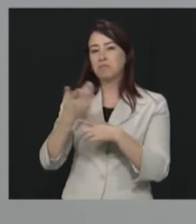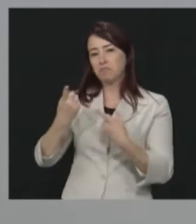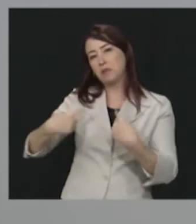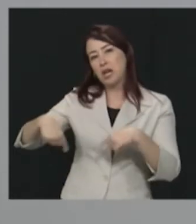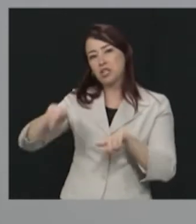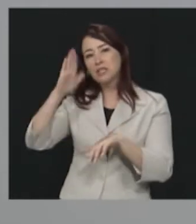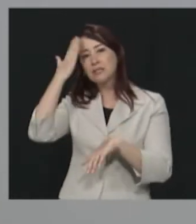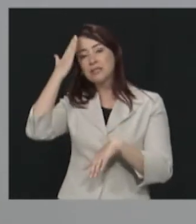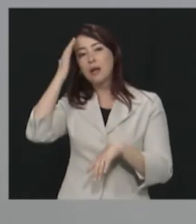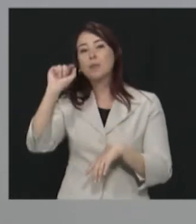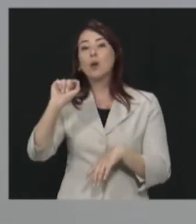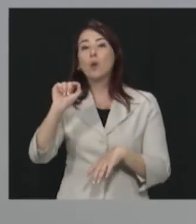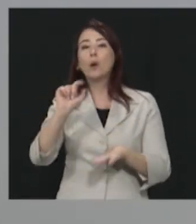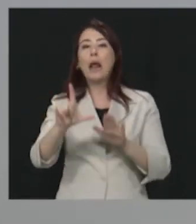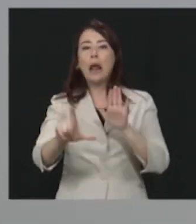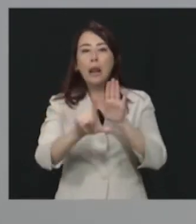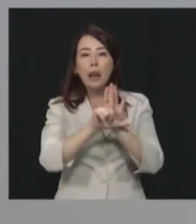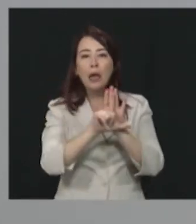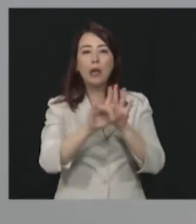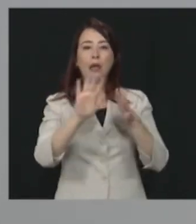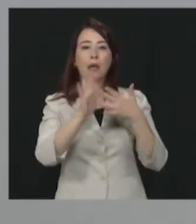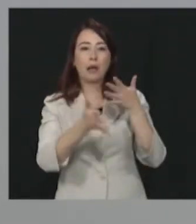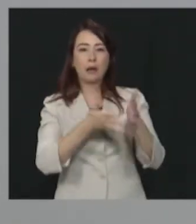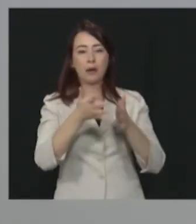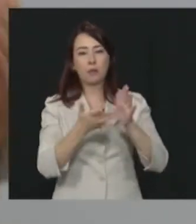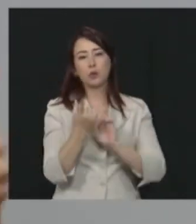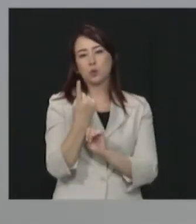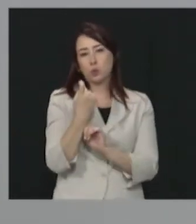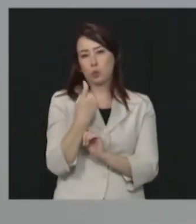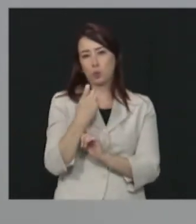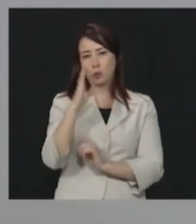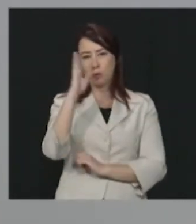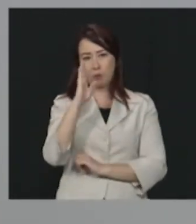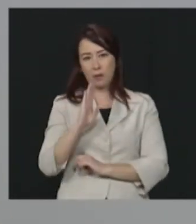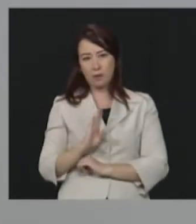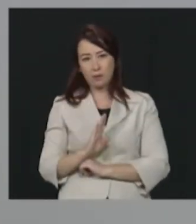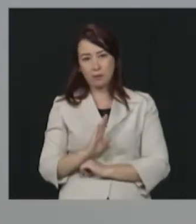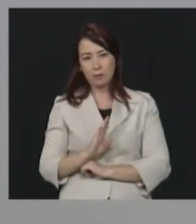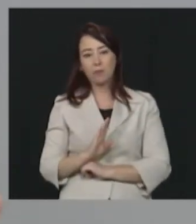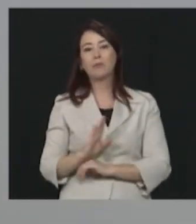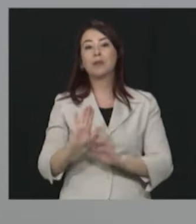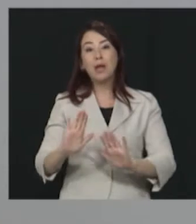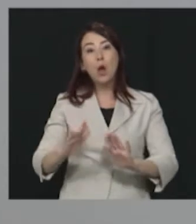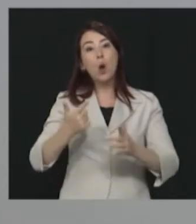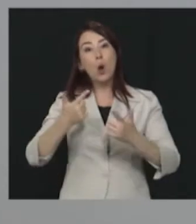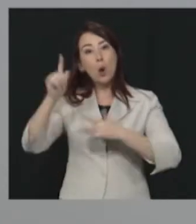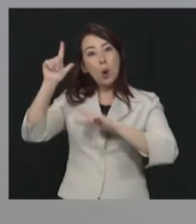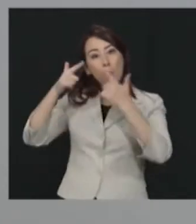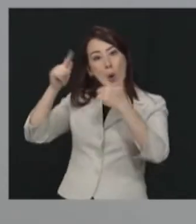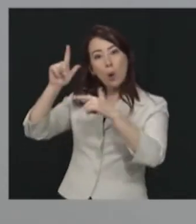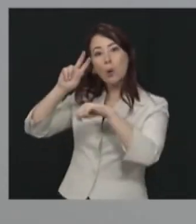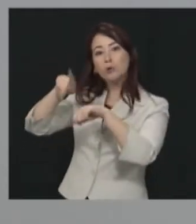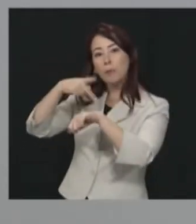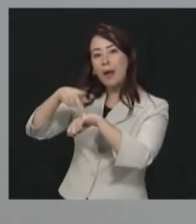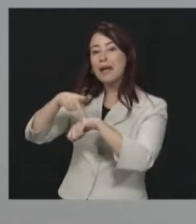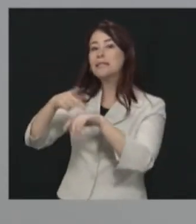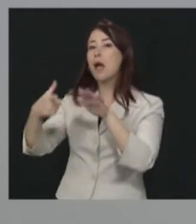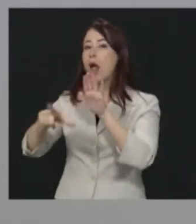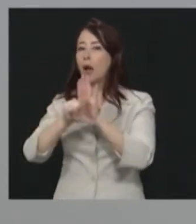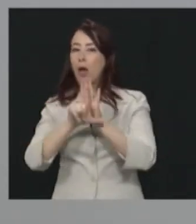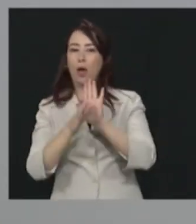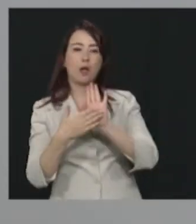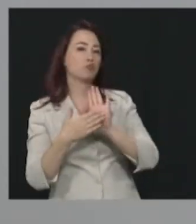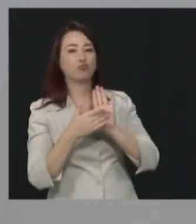língua de sinais ela é reconhecida legalmente. Poucos países então, têm avançado, poucos países têm avançado nesse